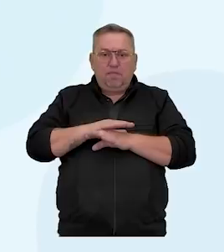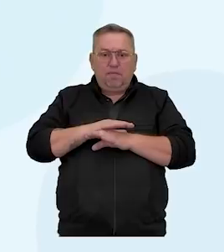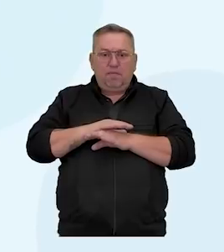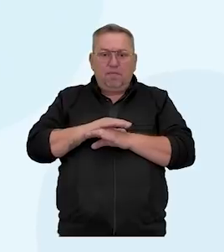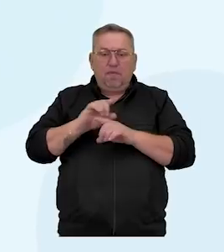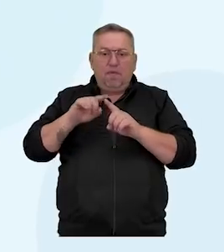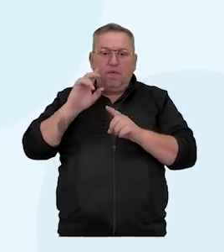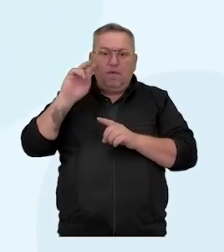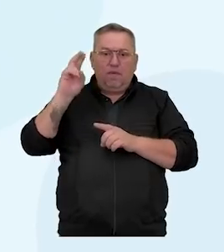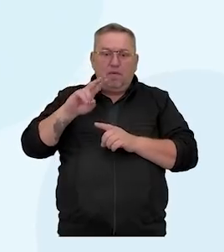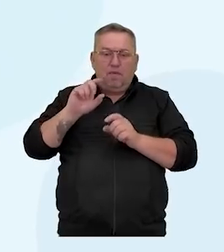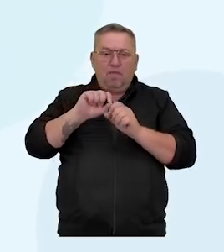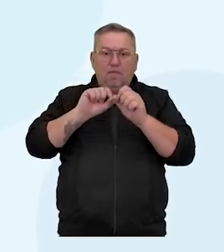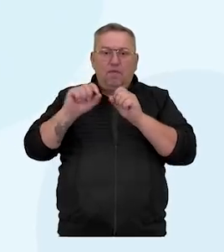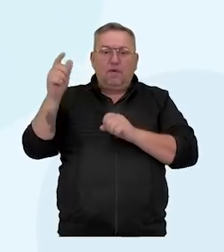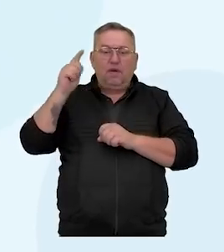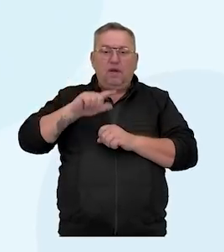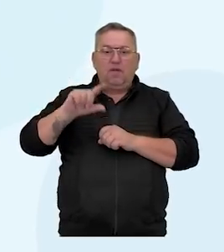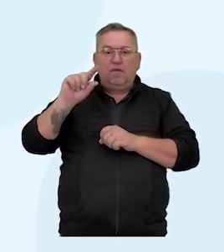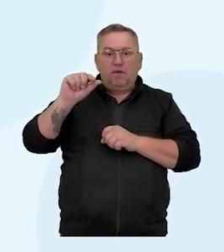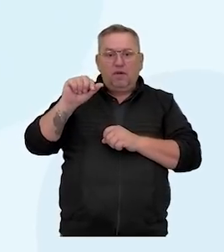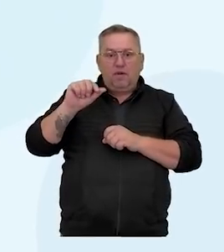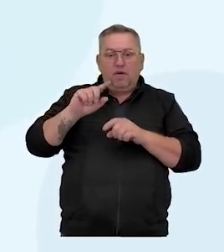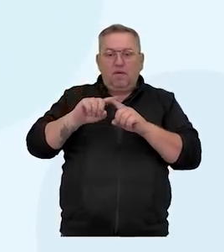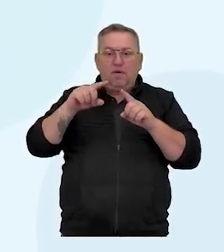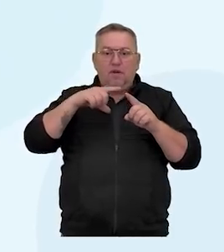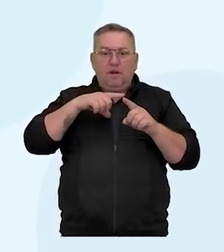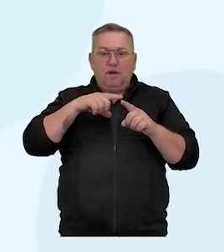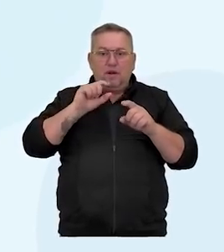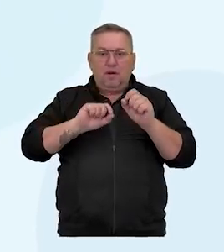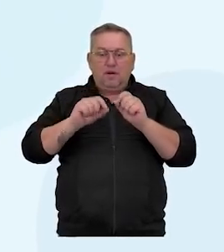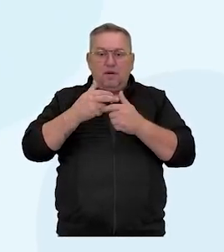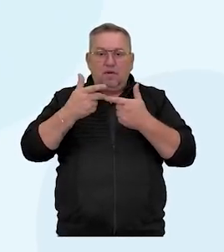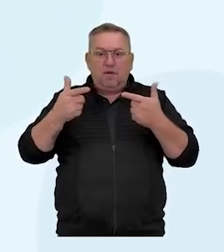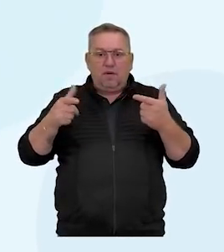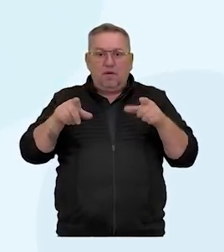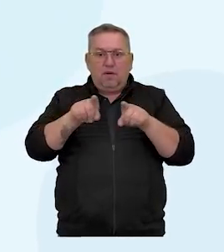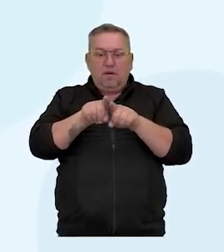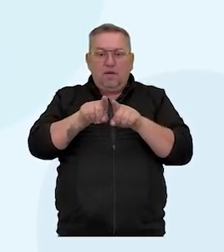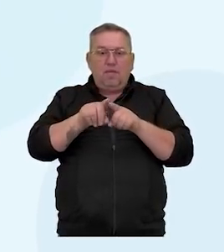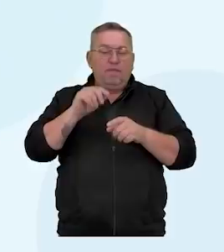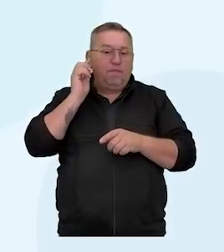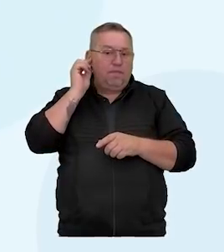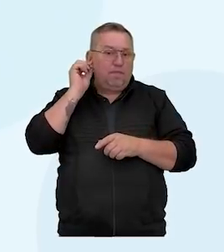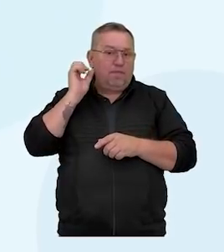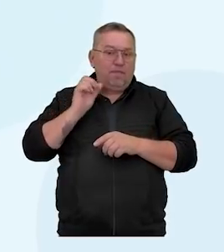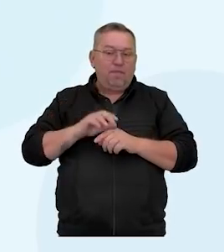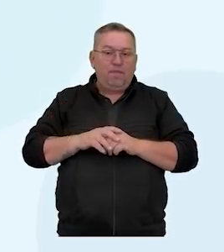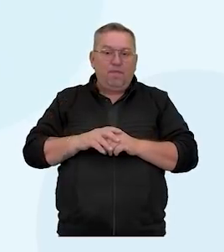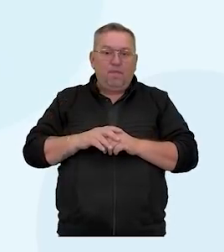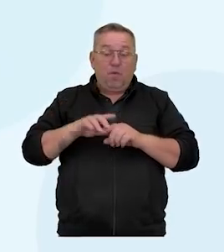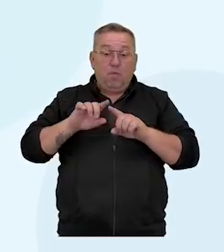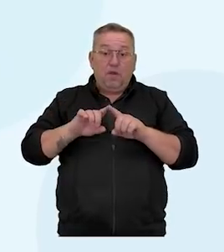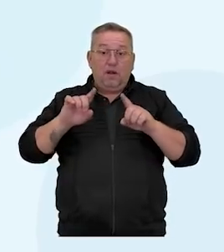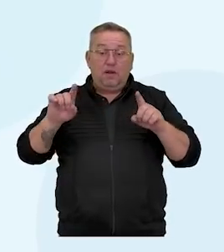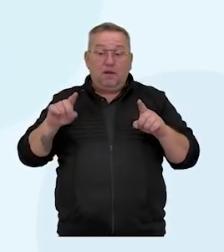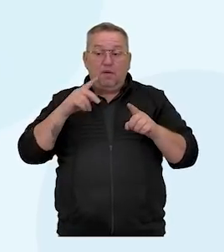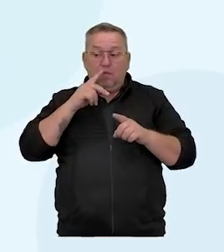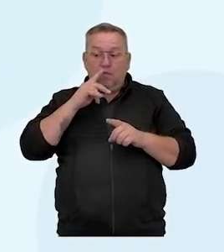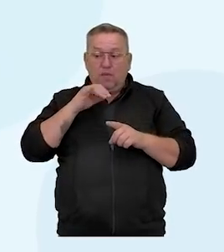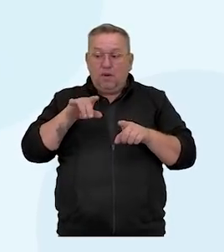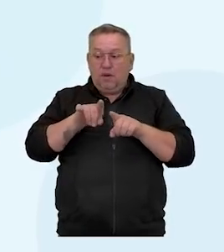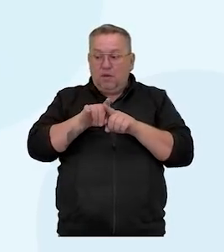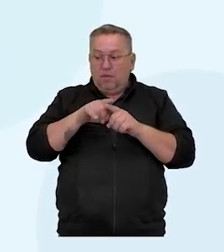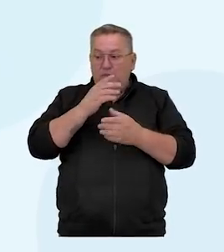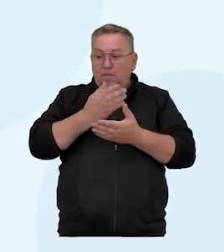de ascensão, de ganhos financeiros, então tem os seus reforçadores aí, né? Contudo, os pais